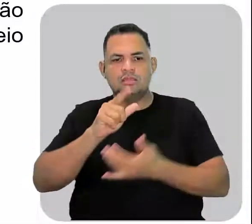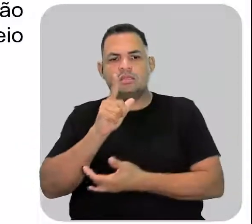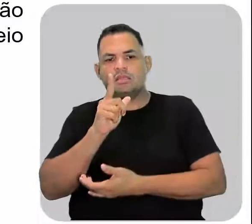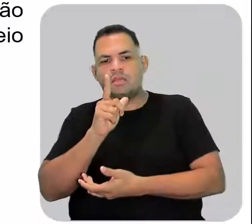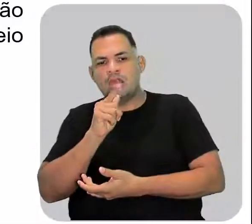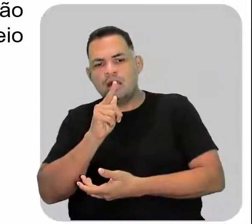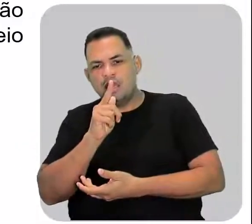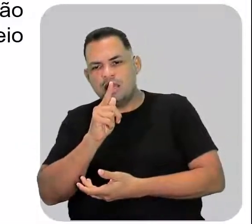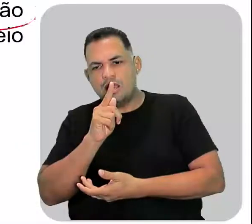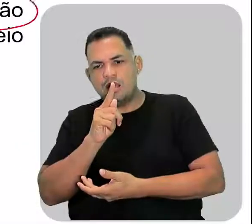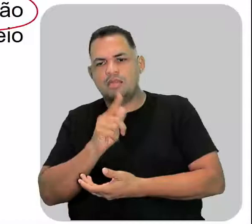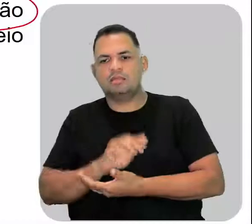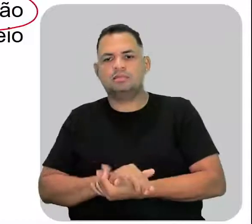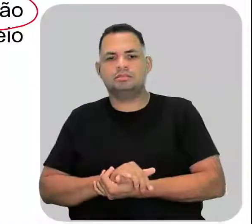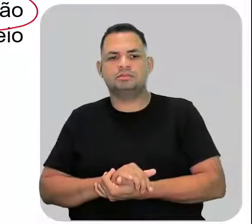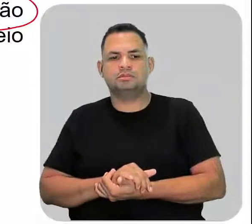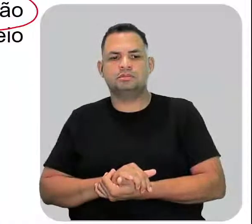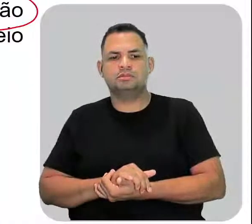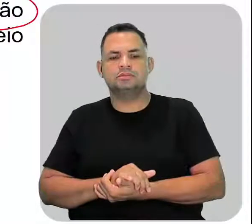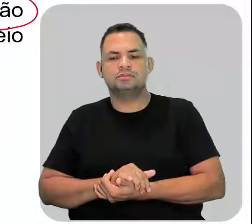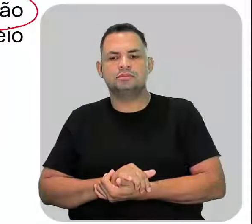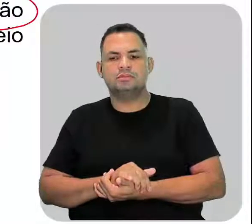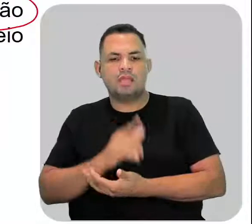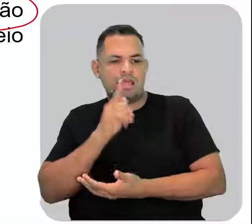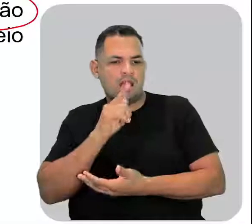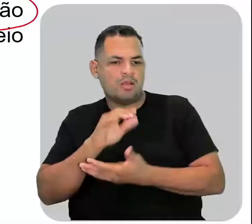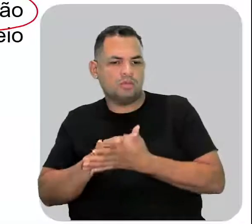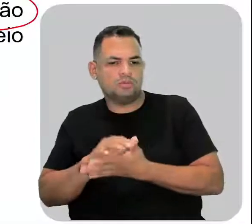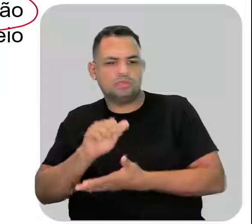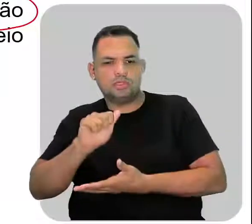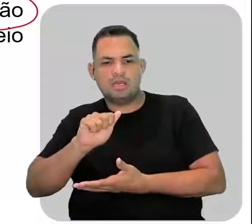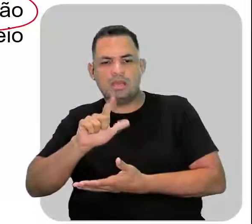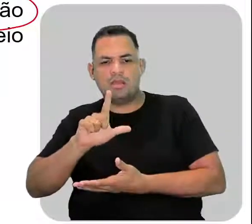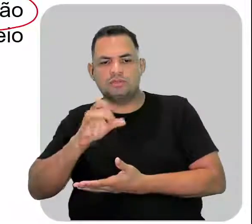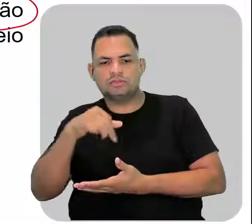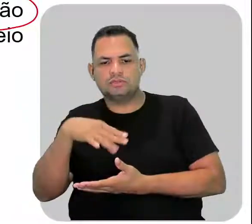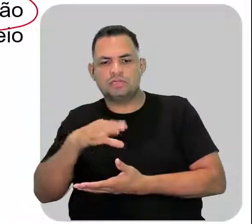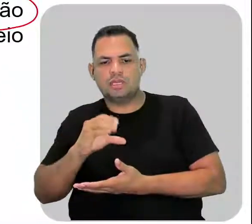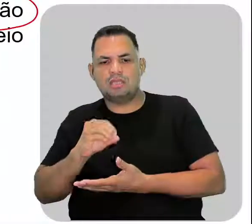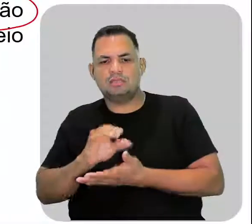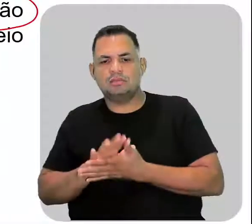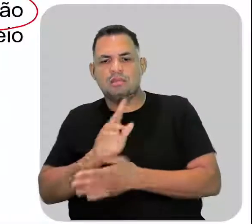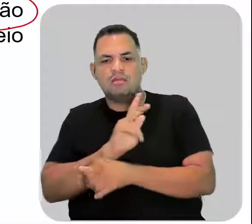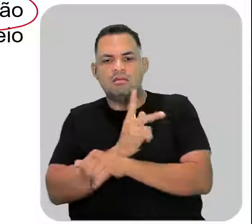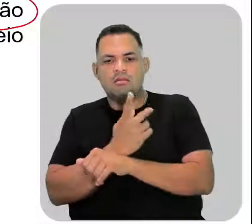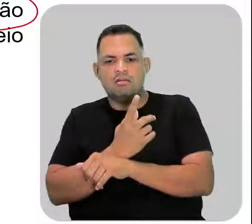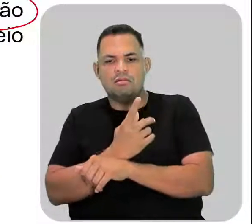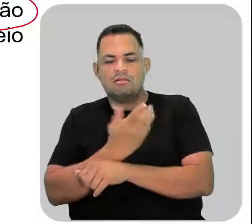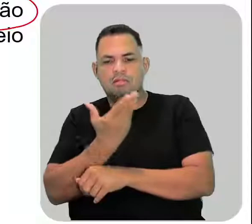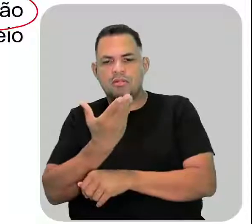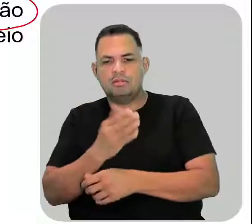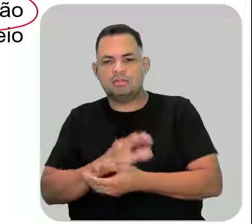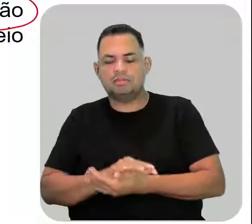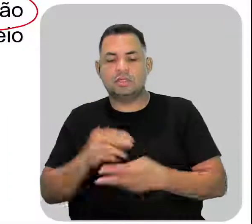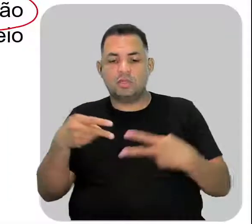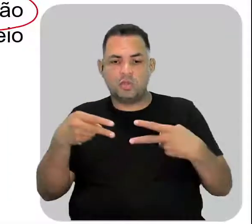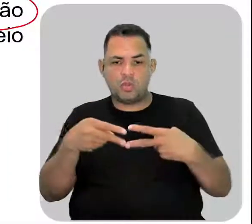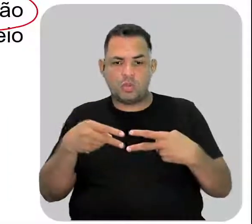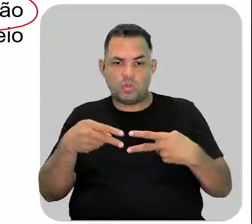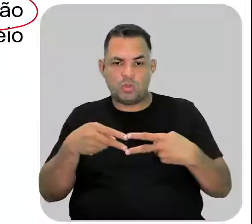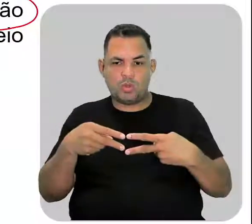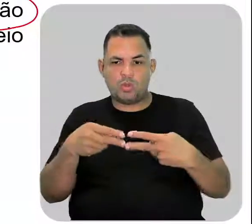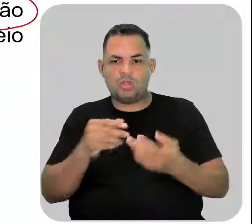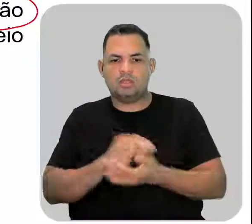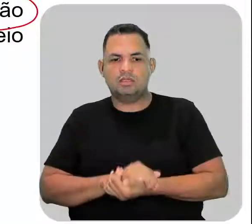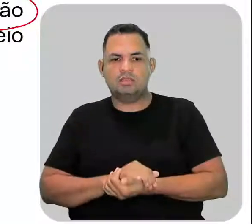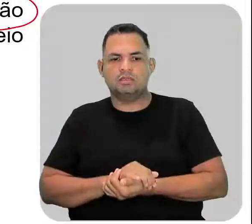reação de hidratação de um alceno, que é um hidrocarboneto insaturado, em